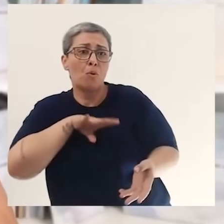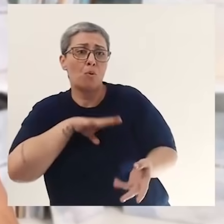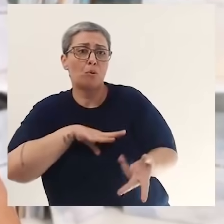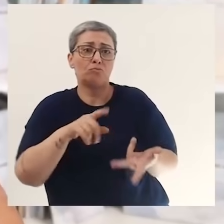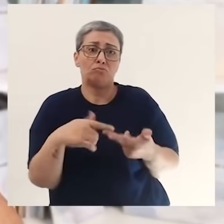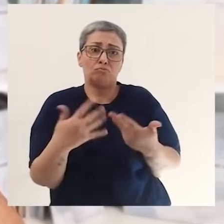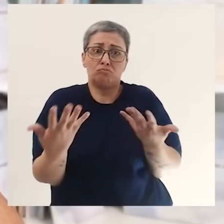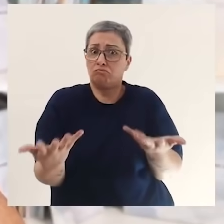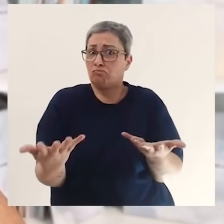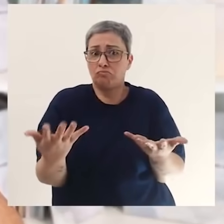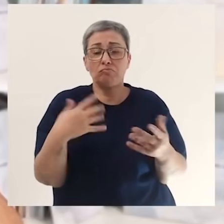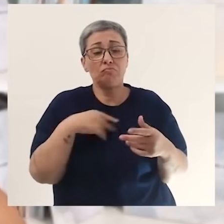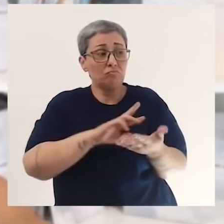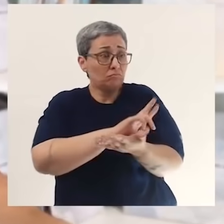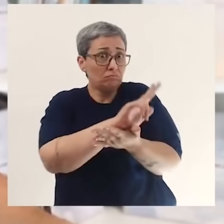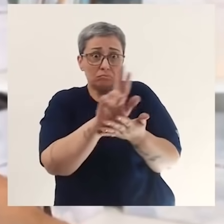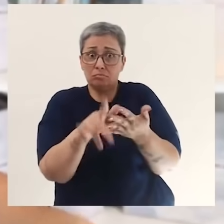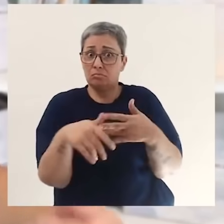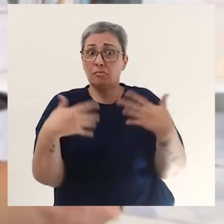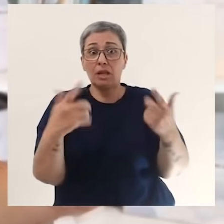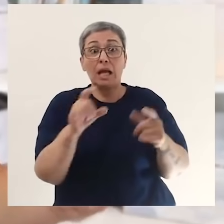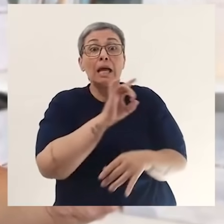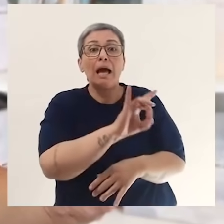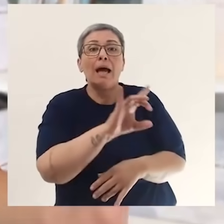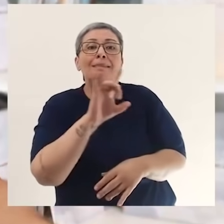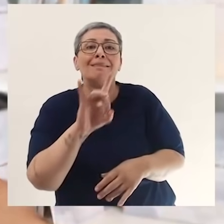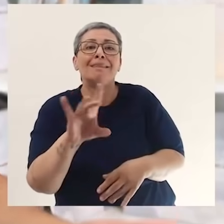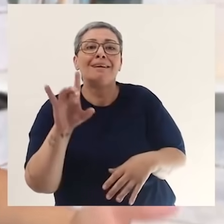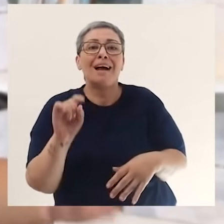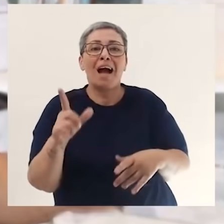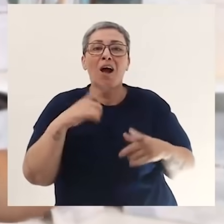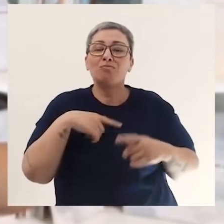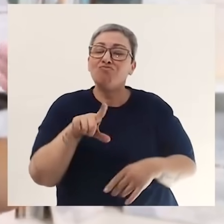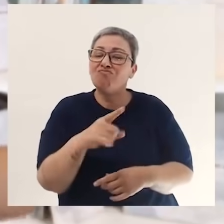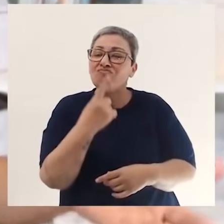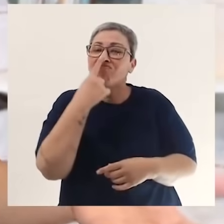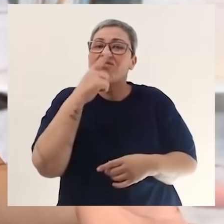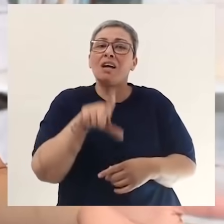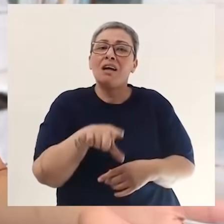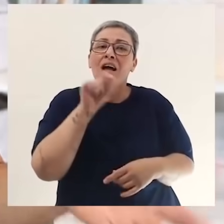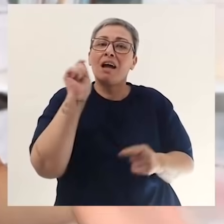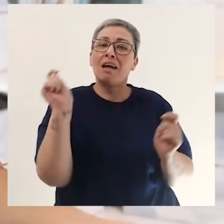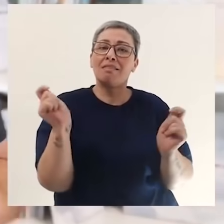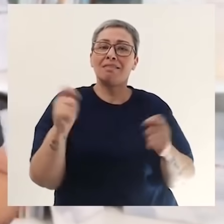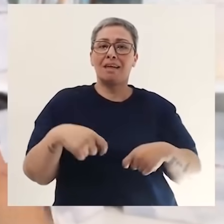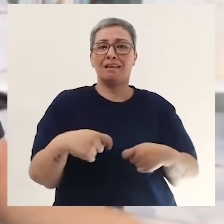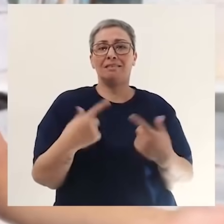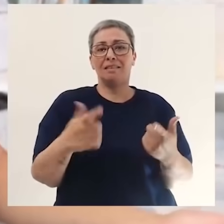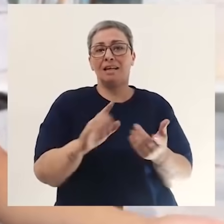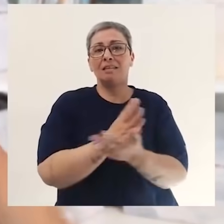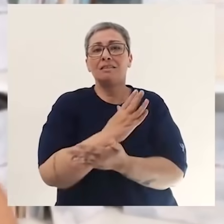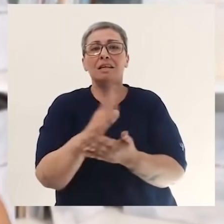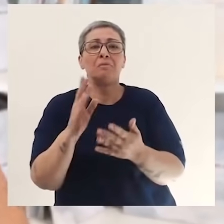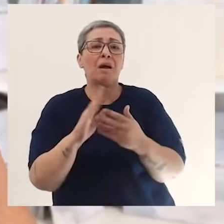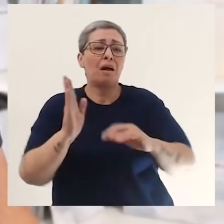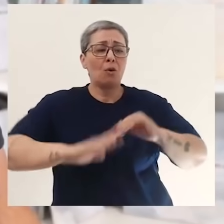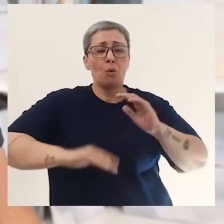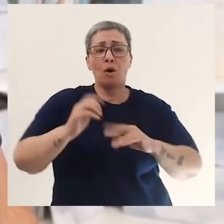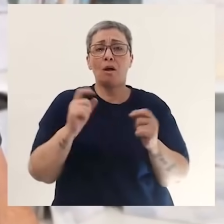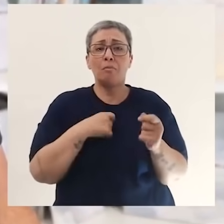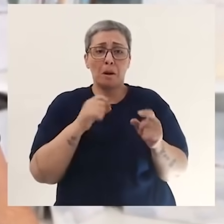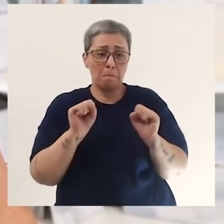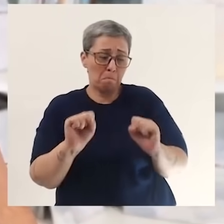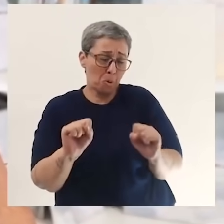português. Enfim, cada um tem as suas preferências e capacidades e habilidades, que